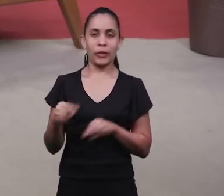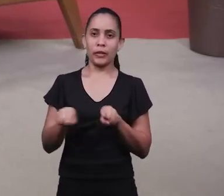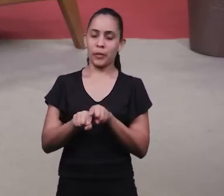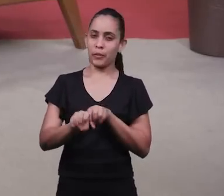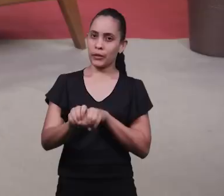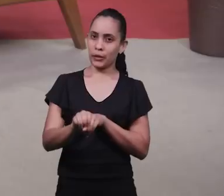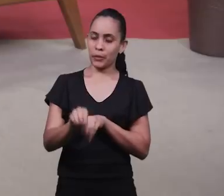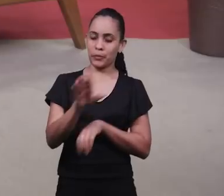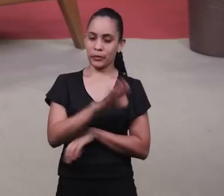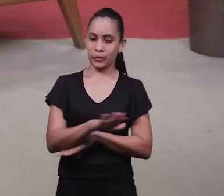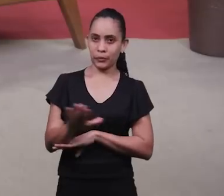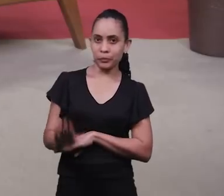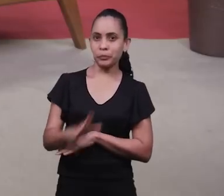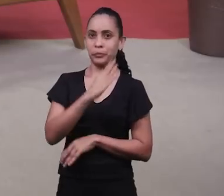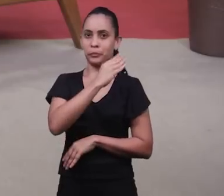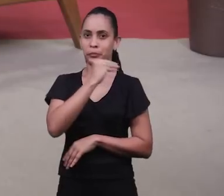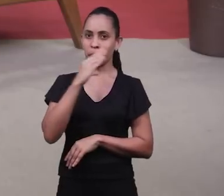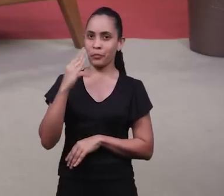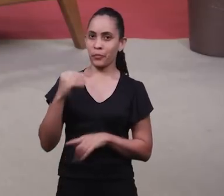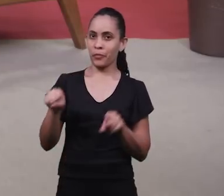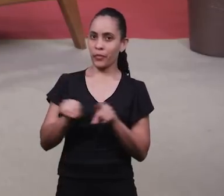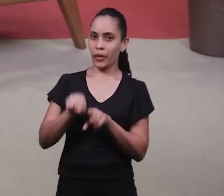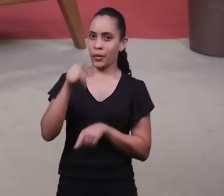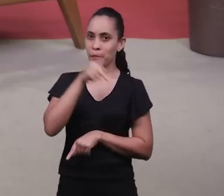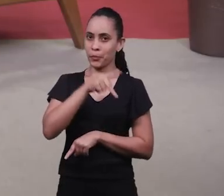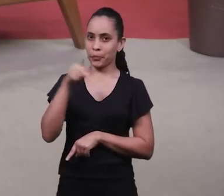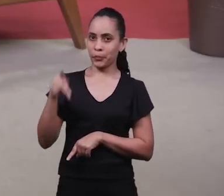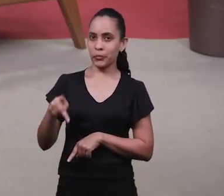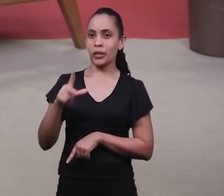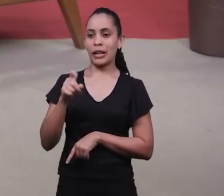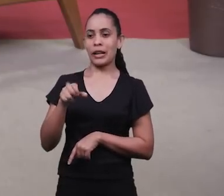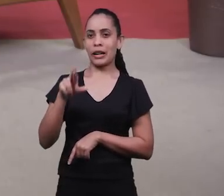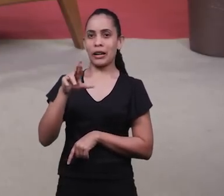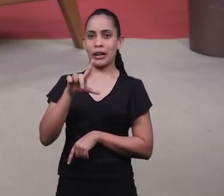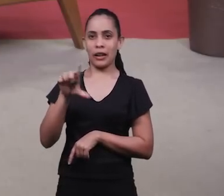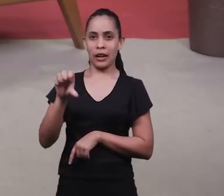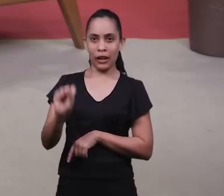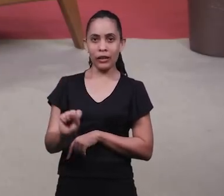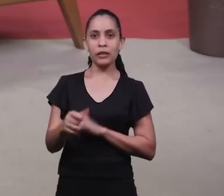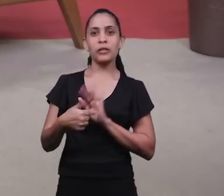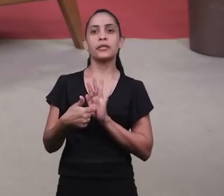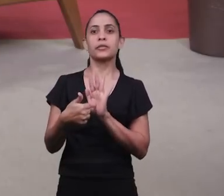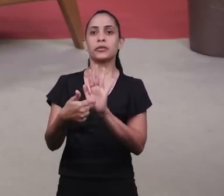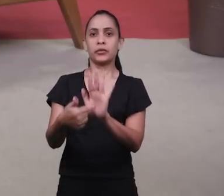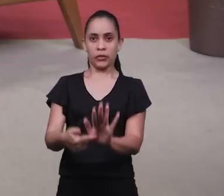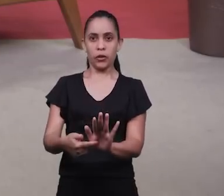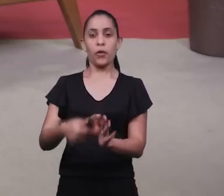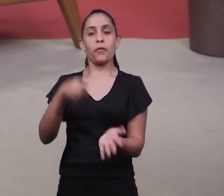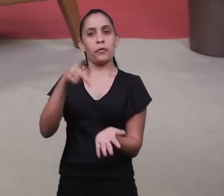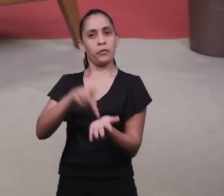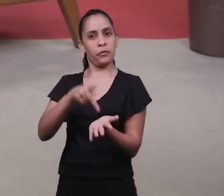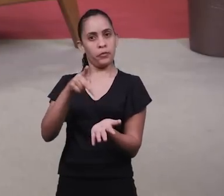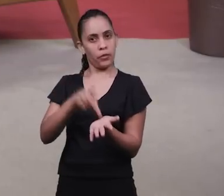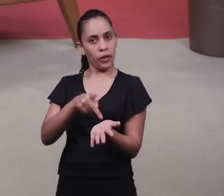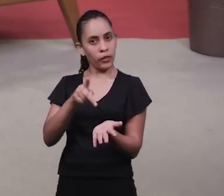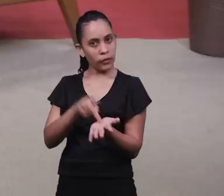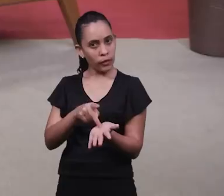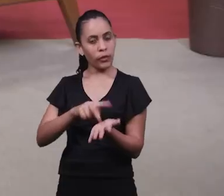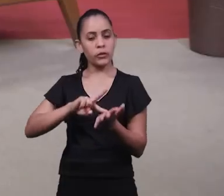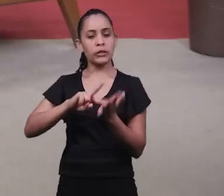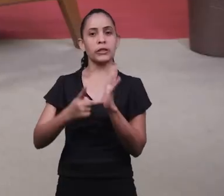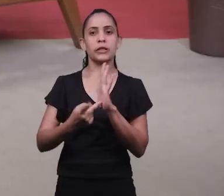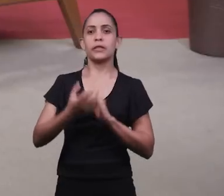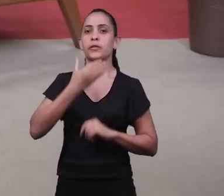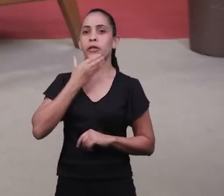de 2022. E na aula para as crianças, intermediários e adolescentes, a professora Carla Figueiredo falará sobre o